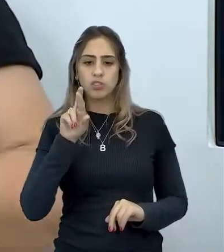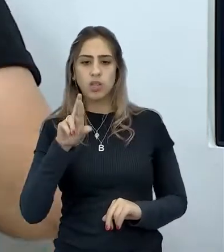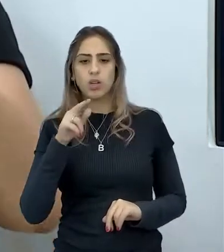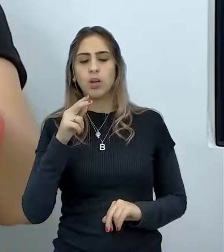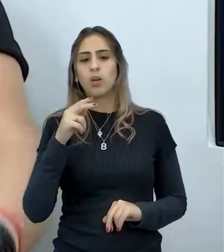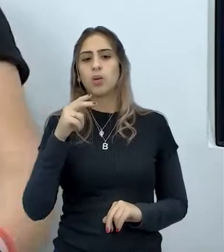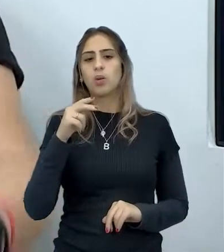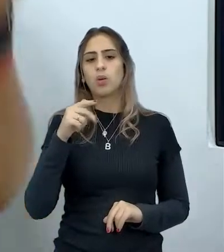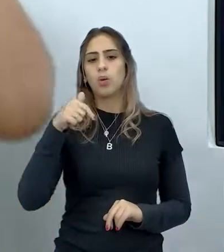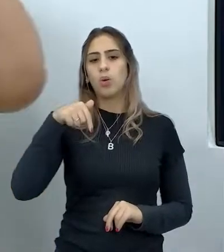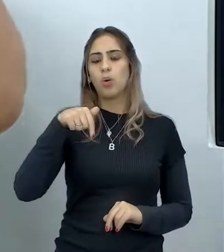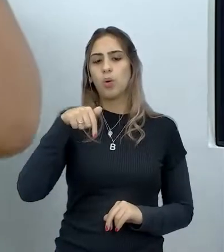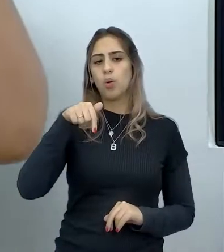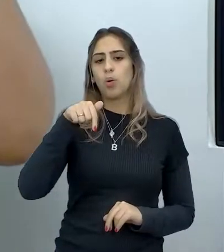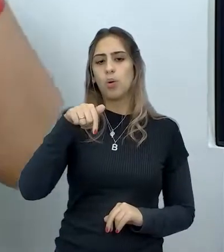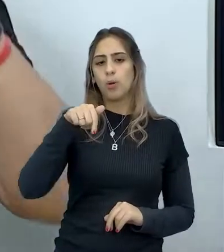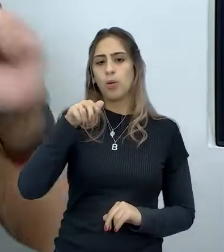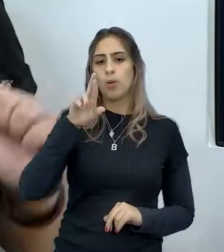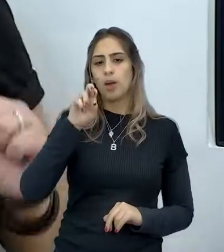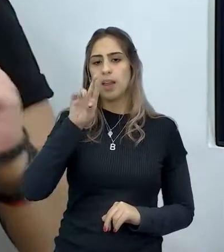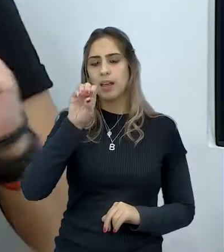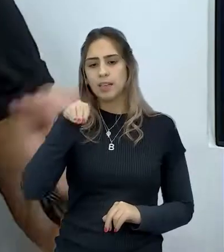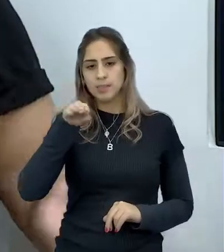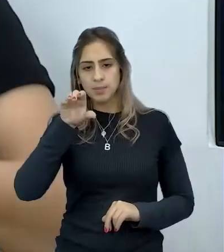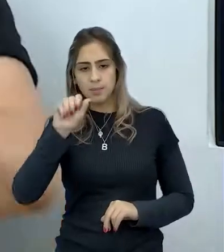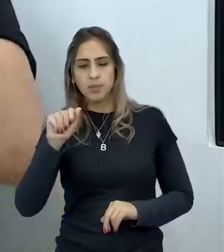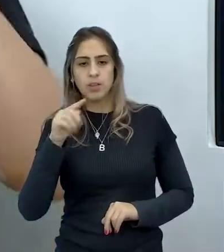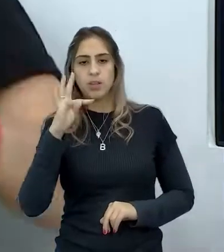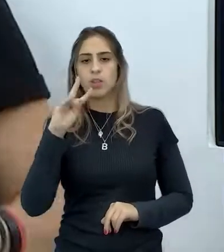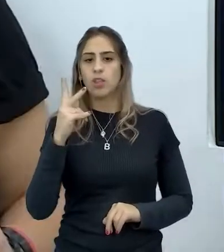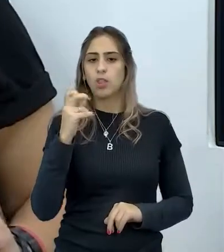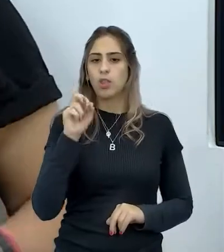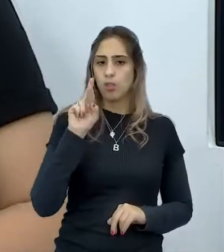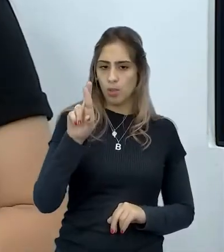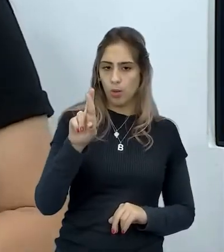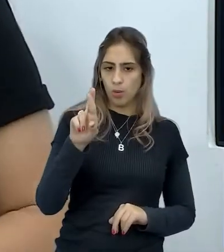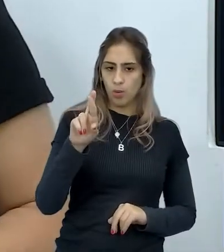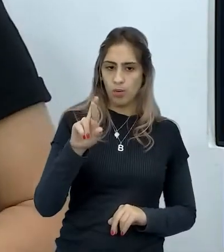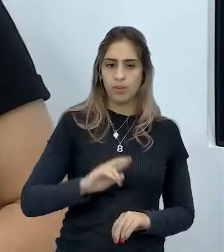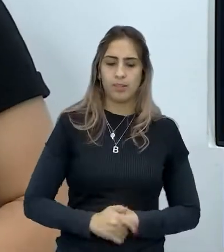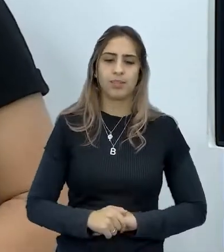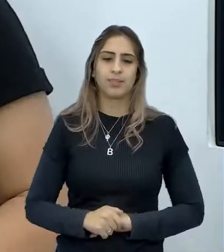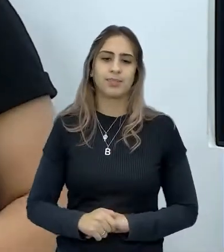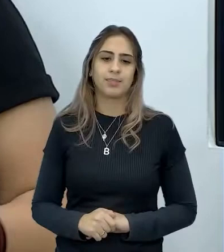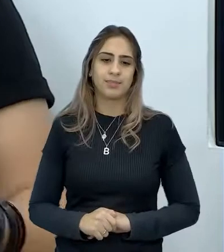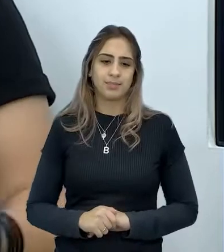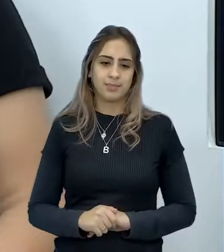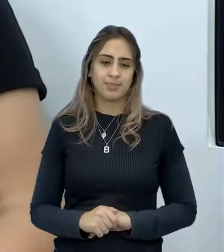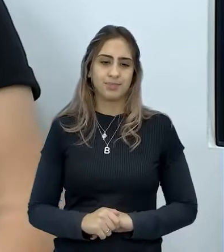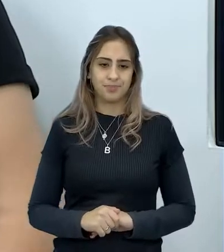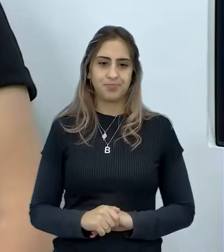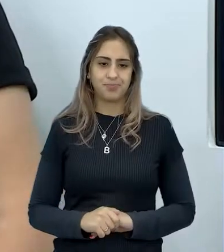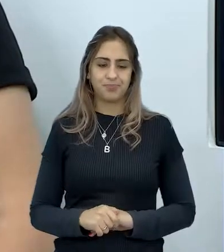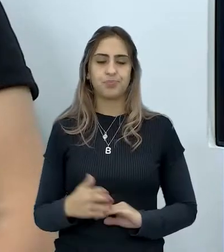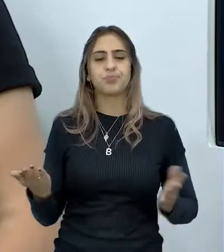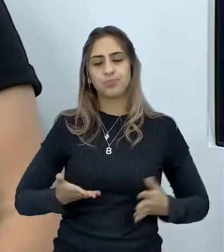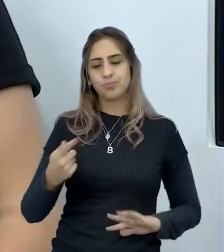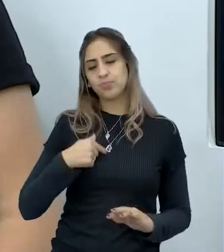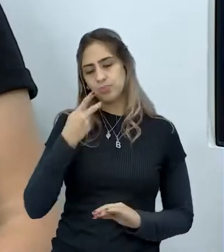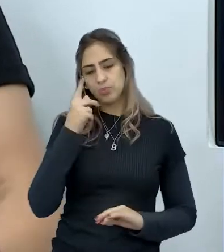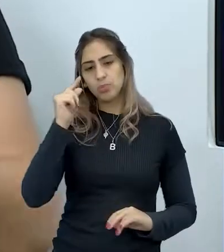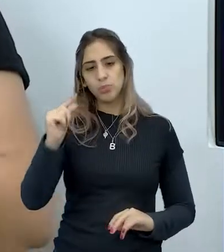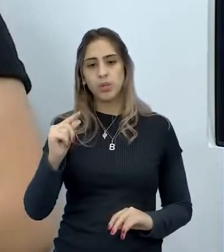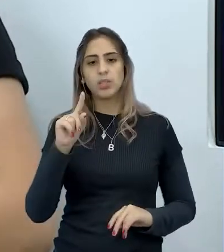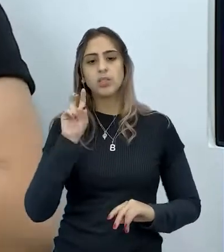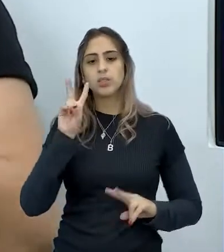quarentena, inclusive Thor Ragnarok, porque a gente é assim, a gente vai estar em todos os lugares, né? E hoje a gente vai falar um pouco